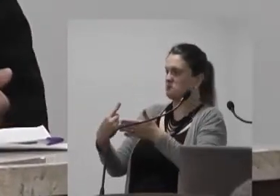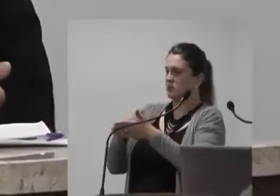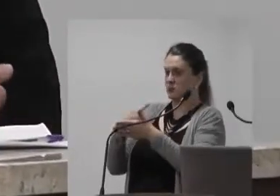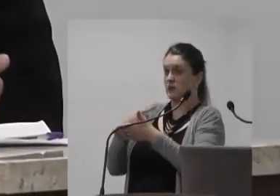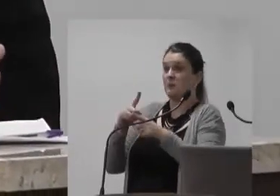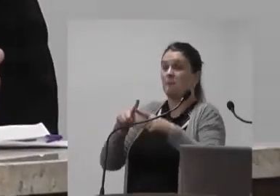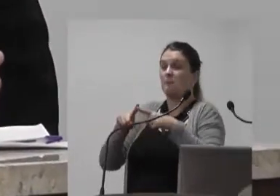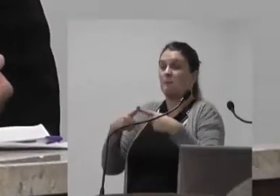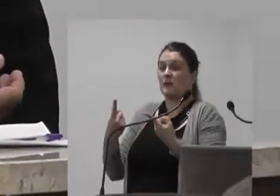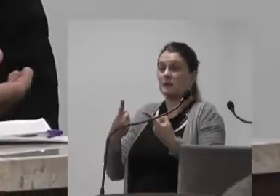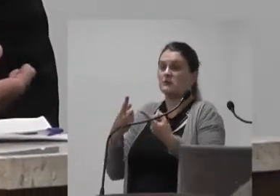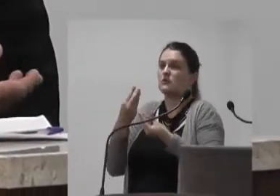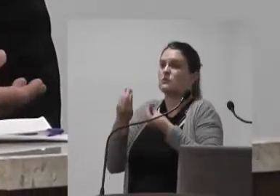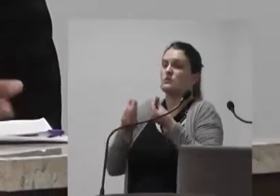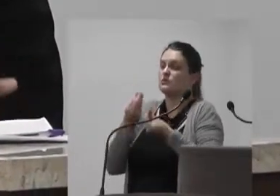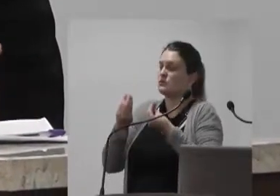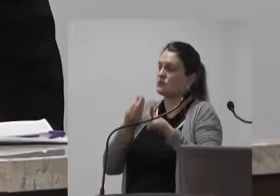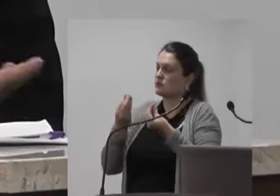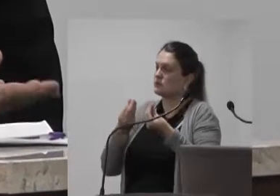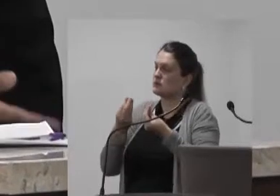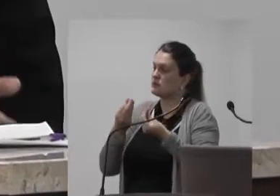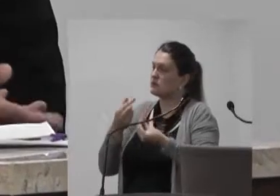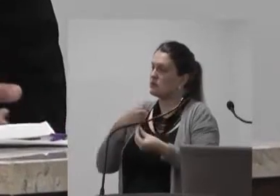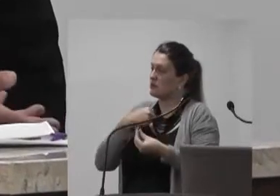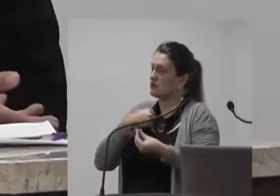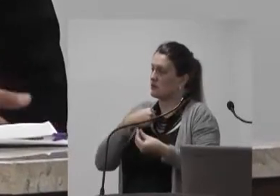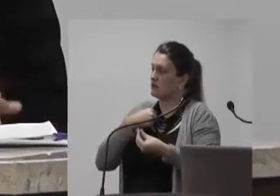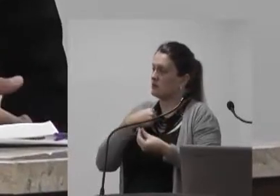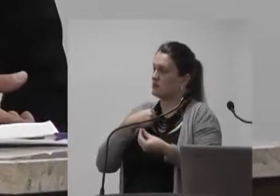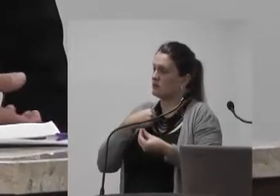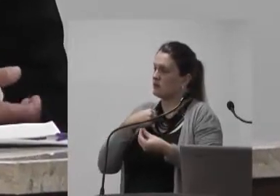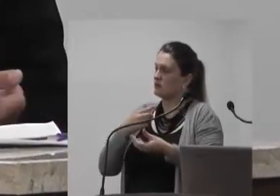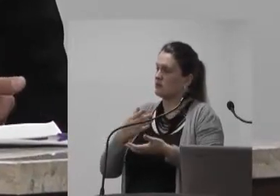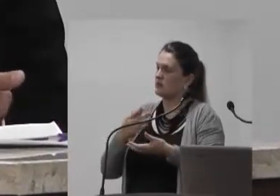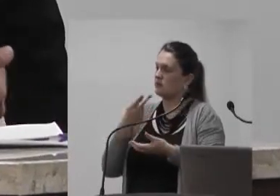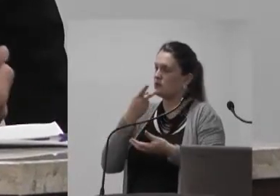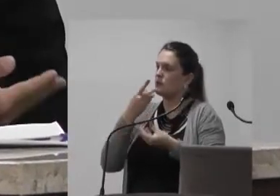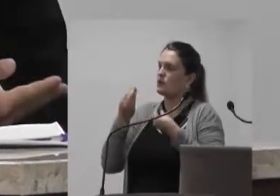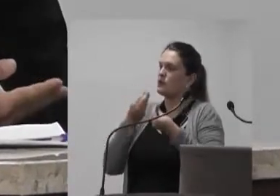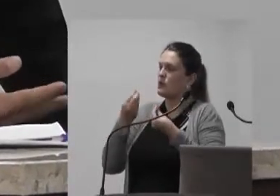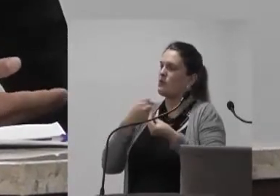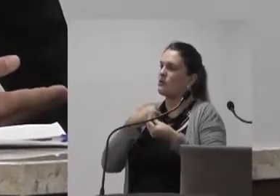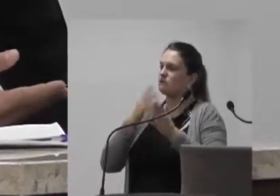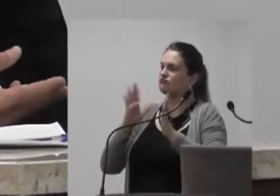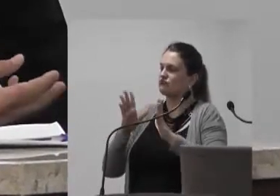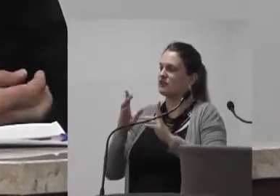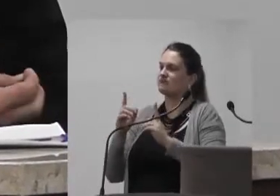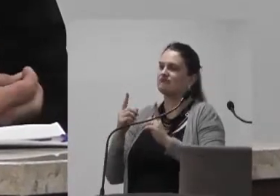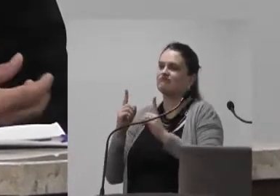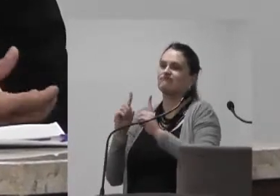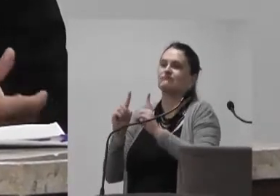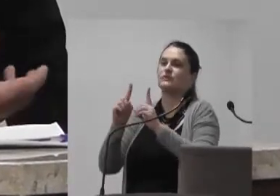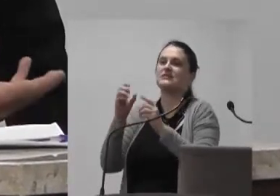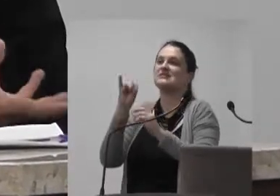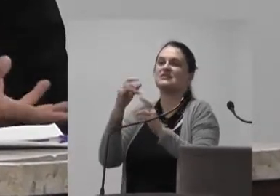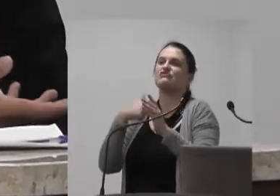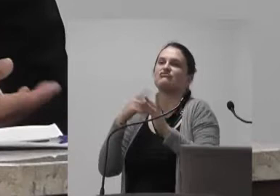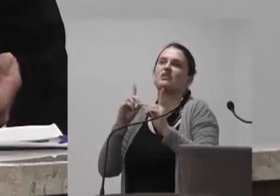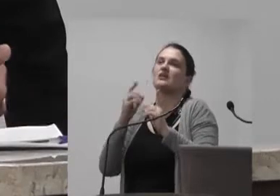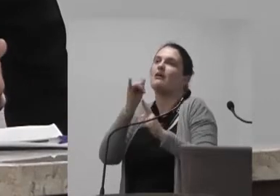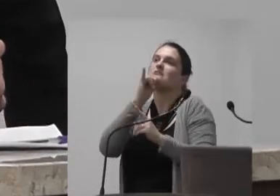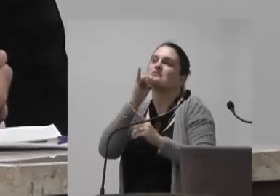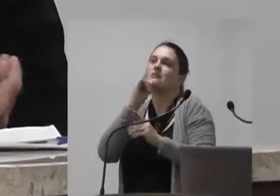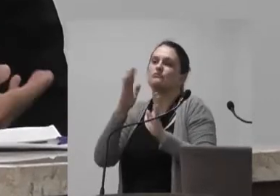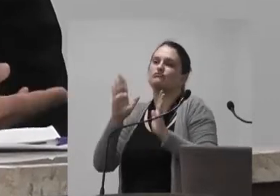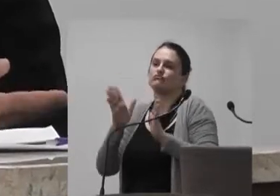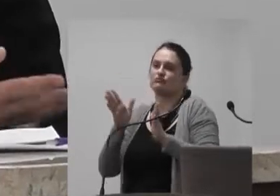mas como que você, na verdade, já auxiliou, alguns exemplos que